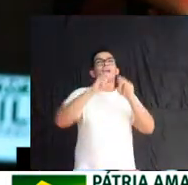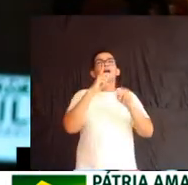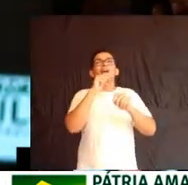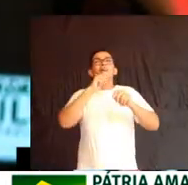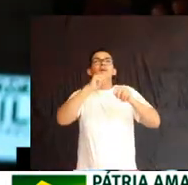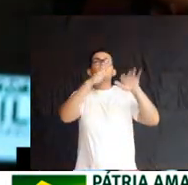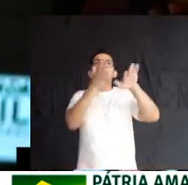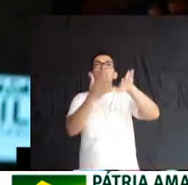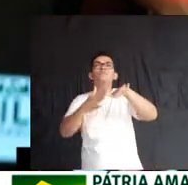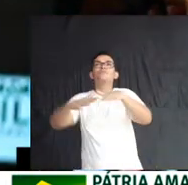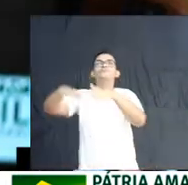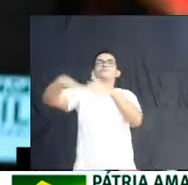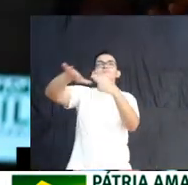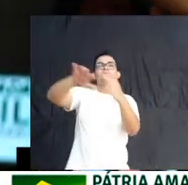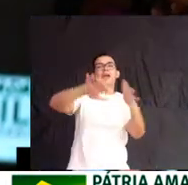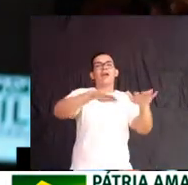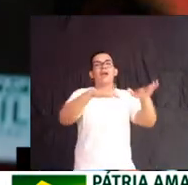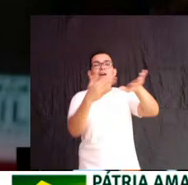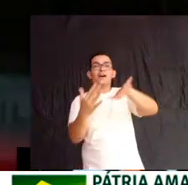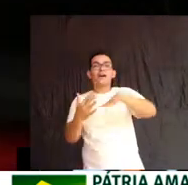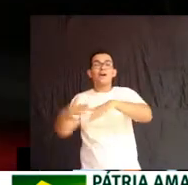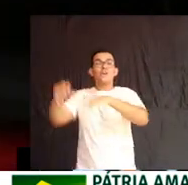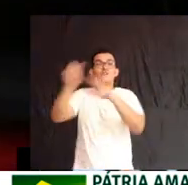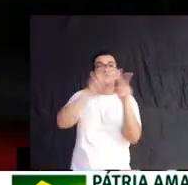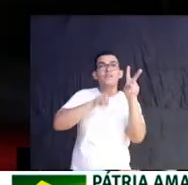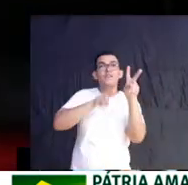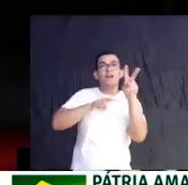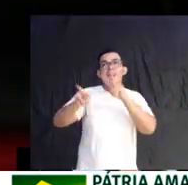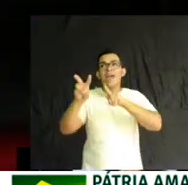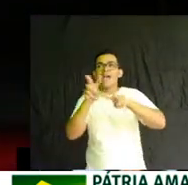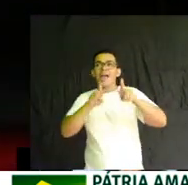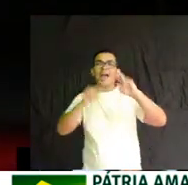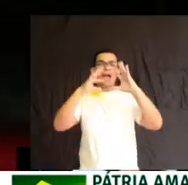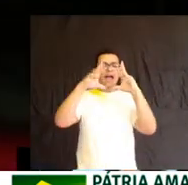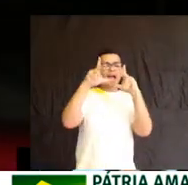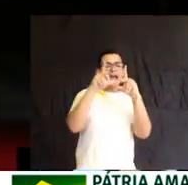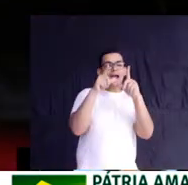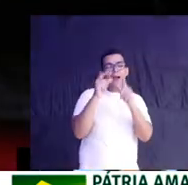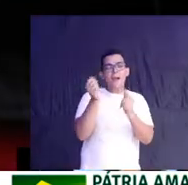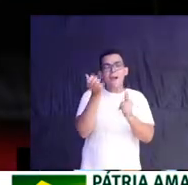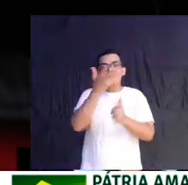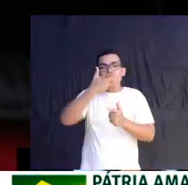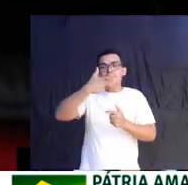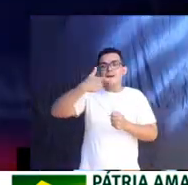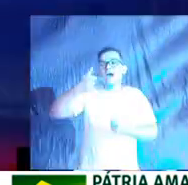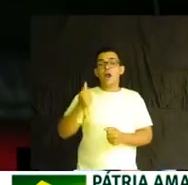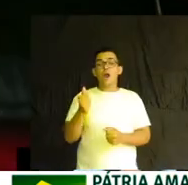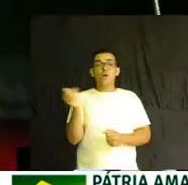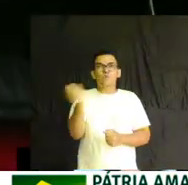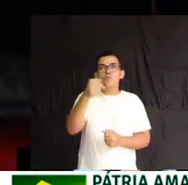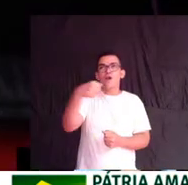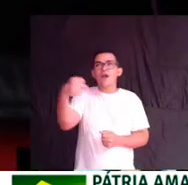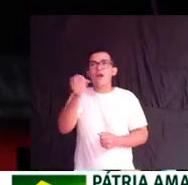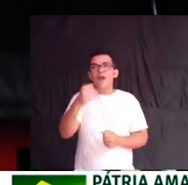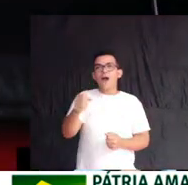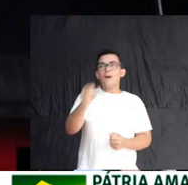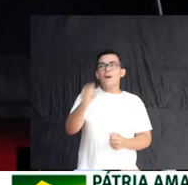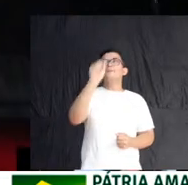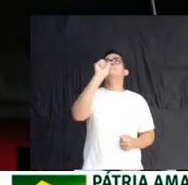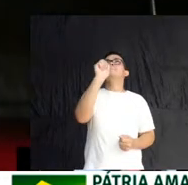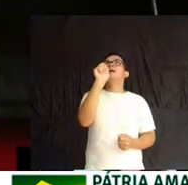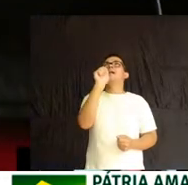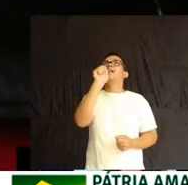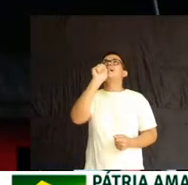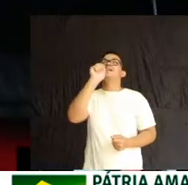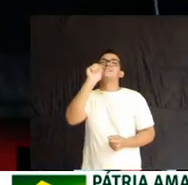Renata! É na areia, a caipirinha, água de coco, a cervejinha. É na areia,